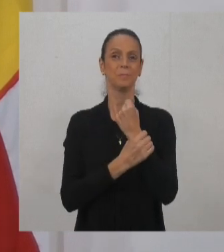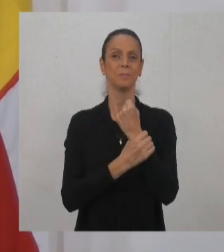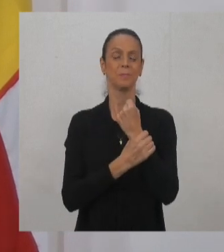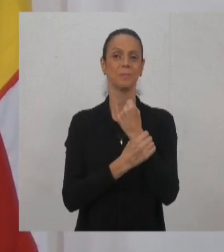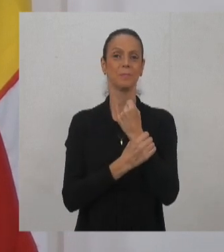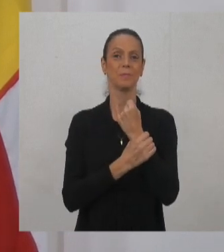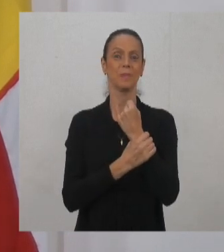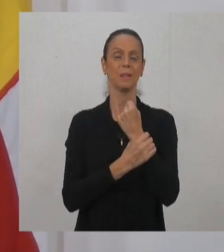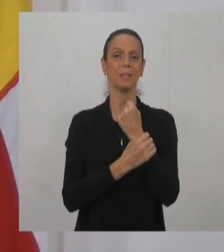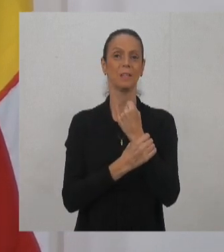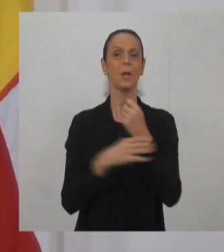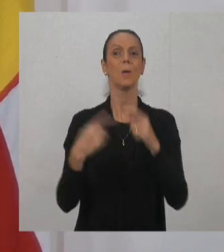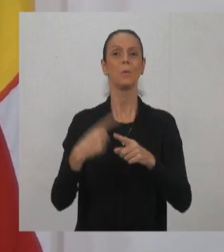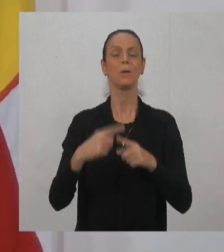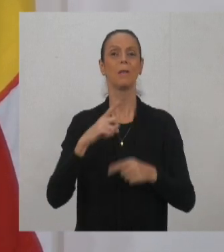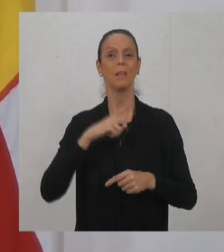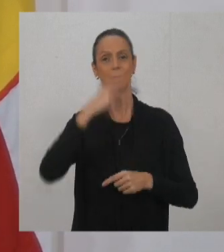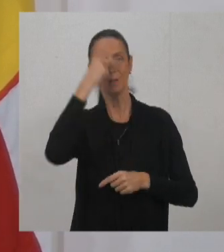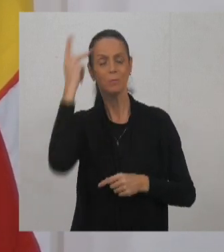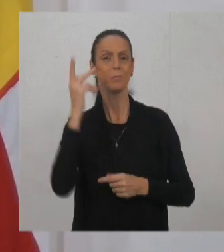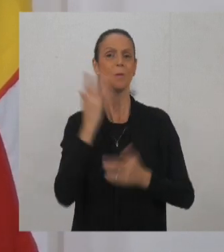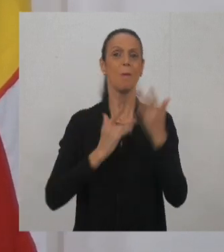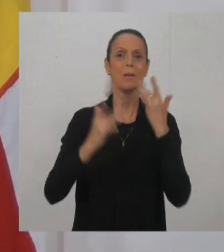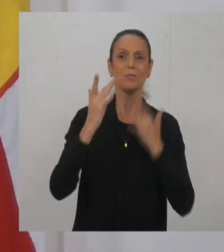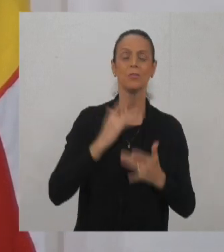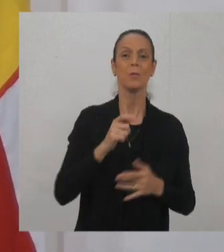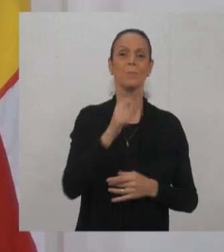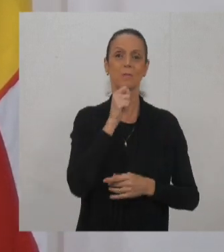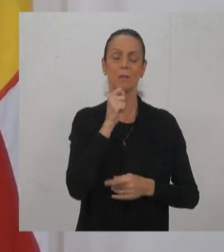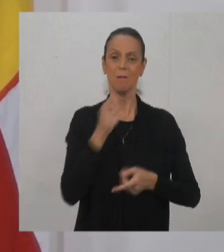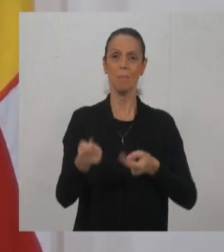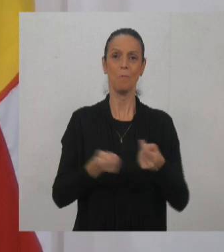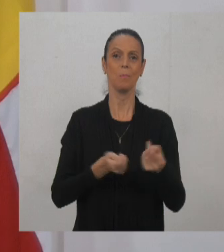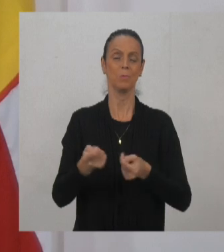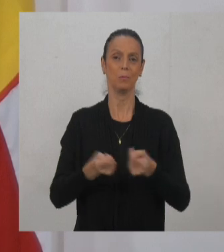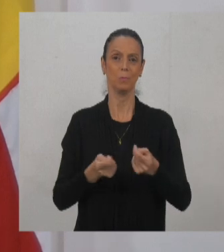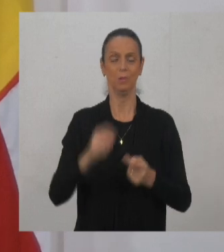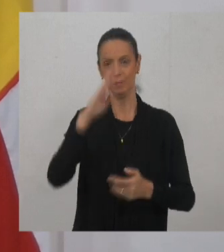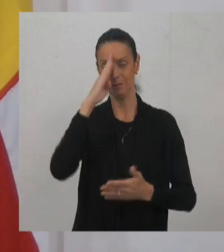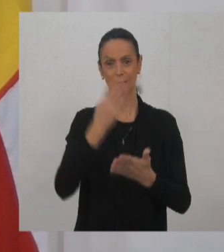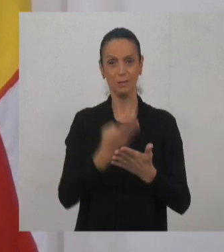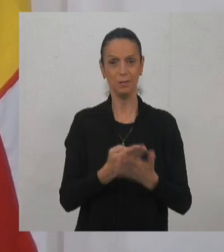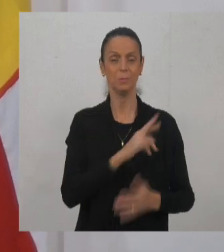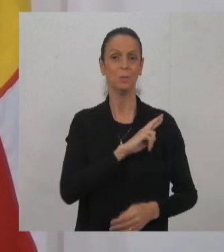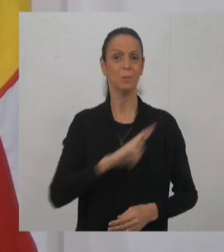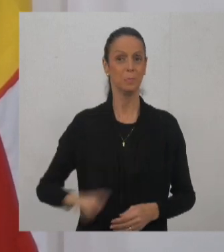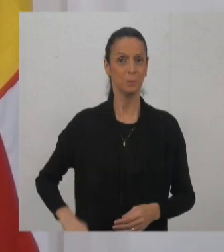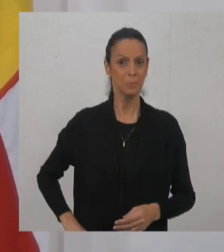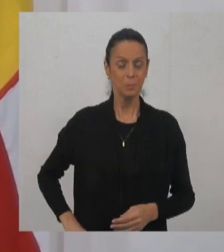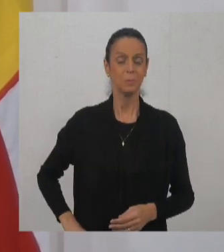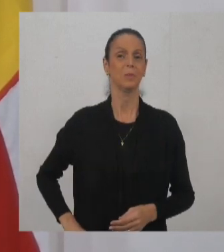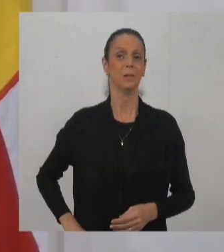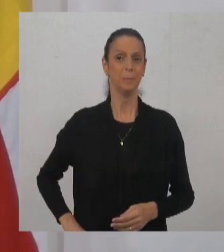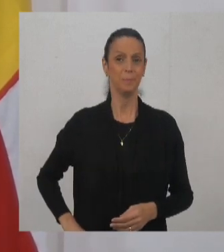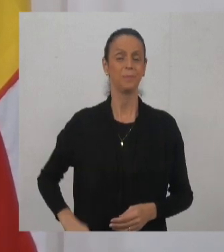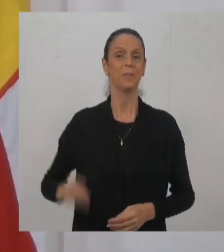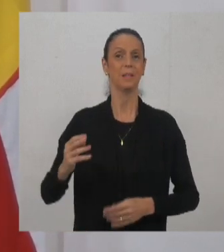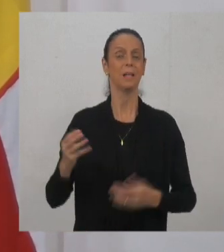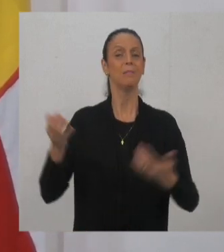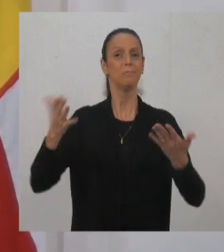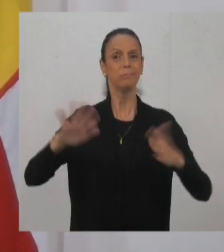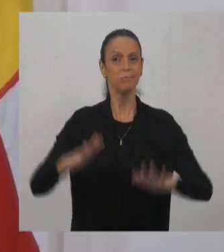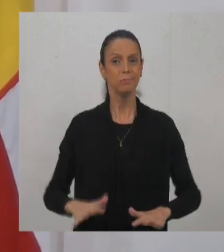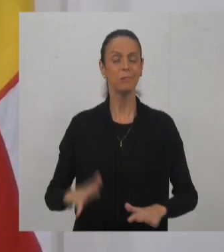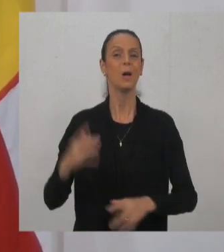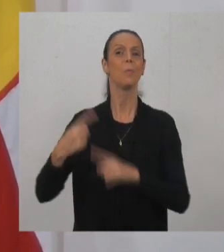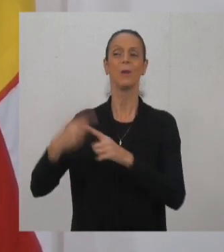seus impulsos de paixão desordenada. Creio que a República decai porque se deixou estragar,